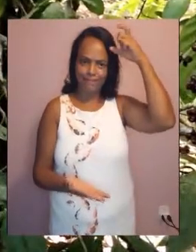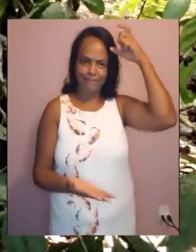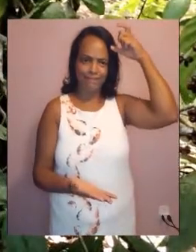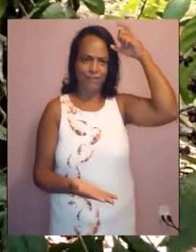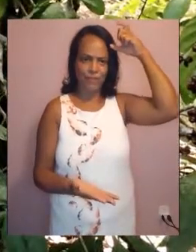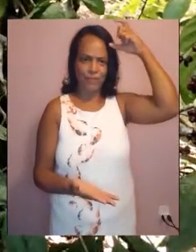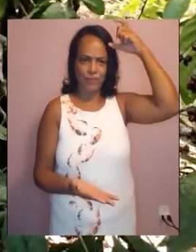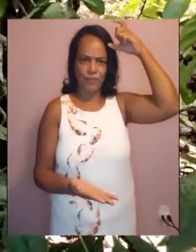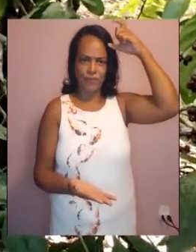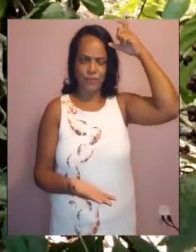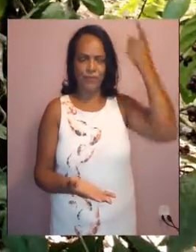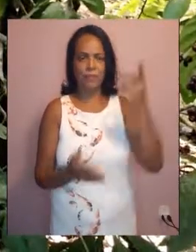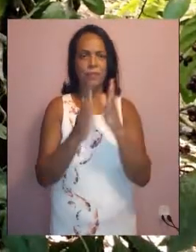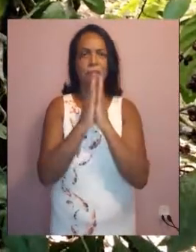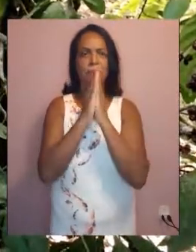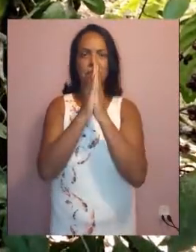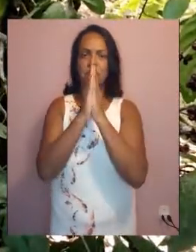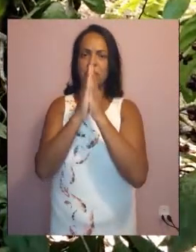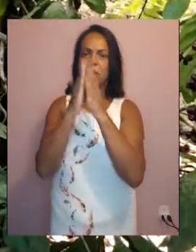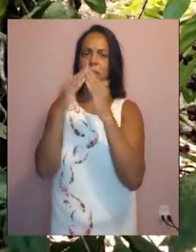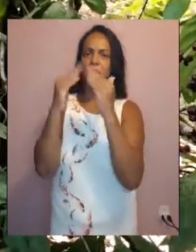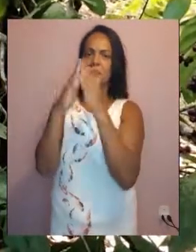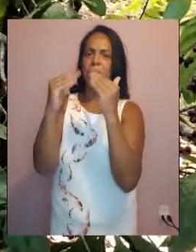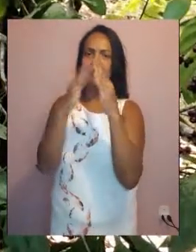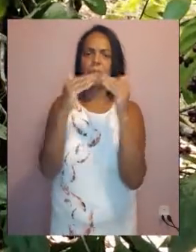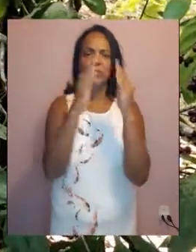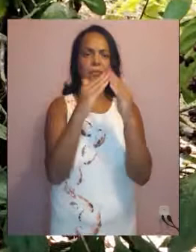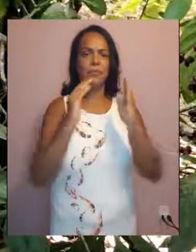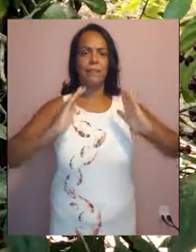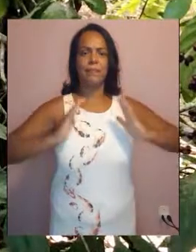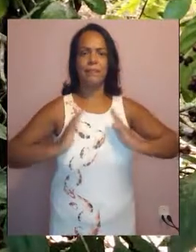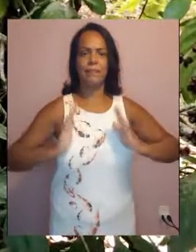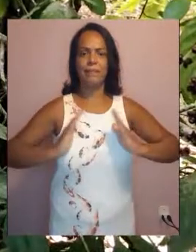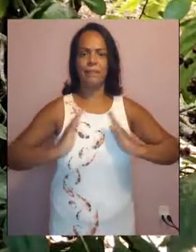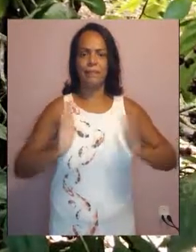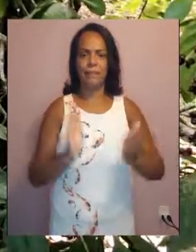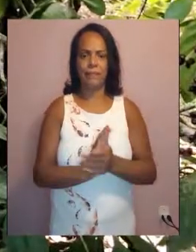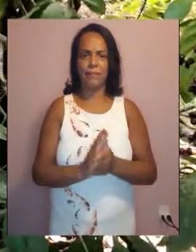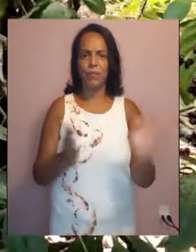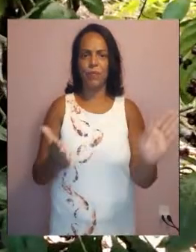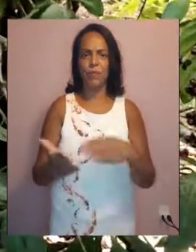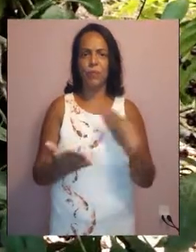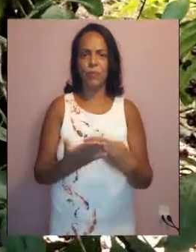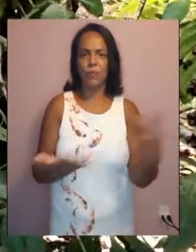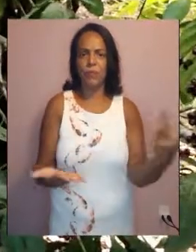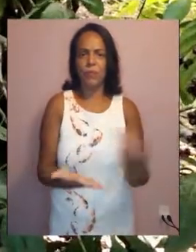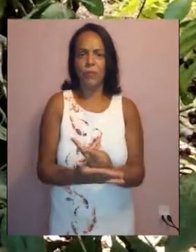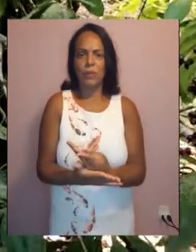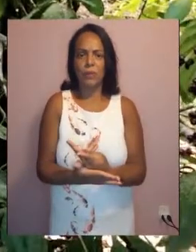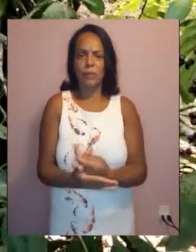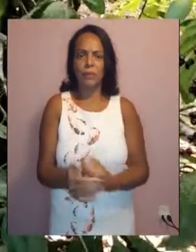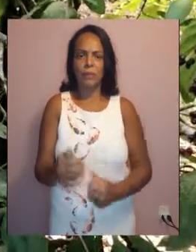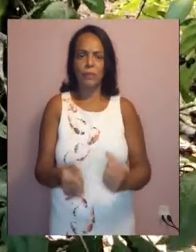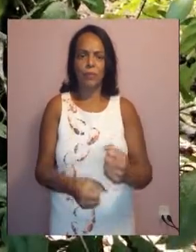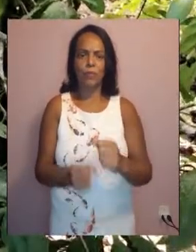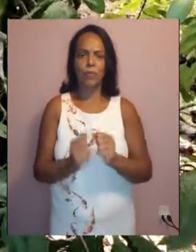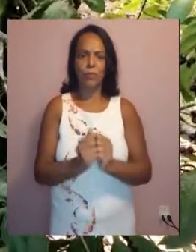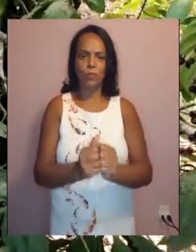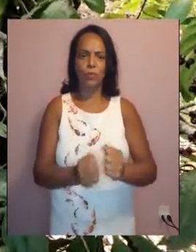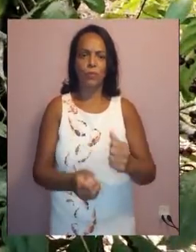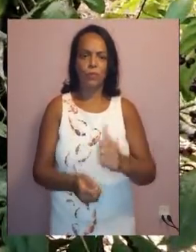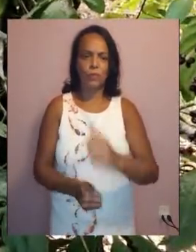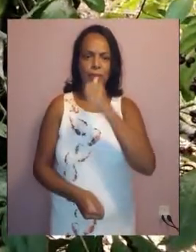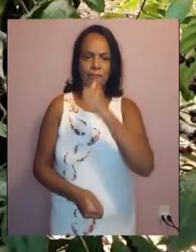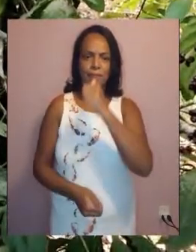riquezas, né? Isso tudo acontece lá na beberagem que eles fazem. É uns caboclos aí,